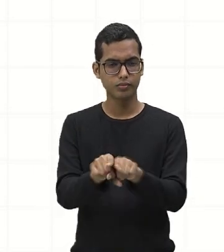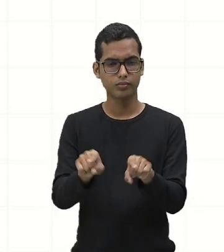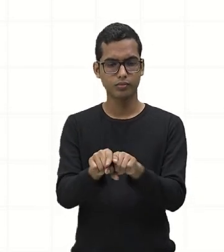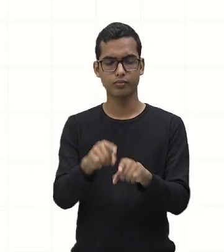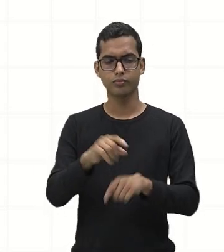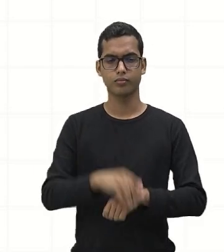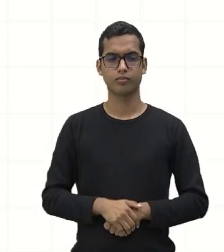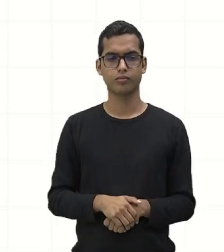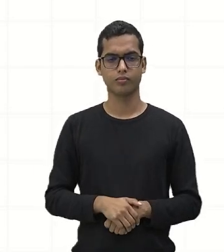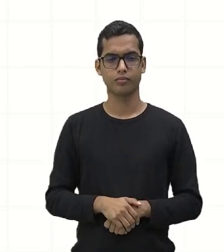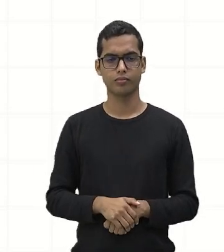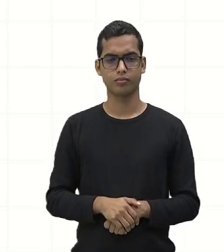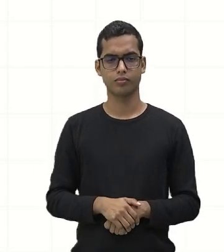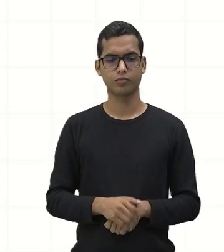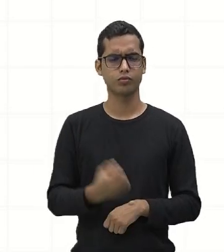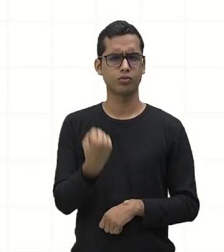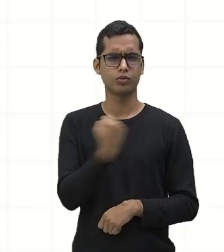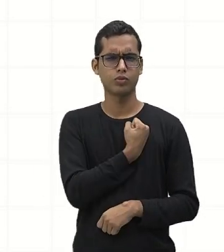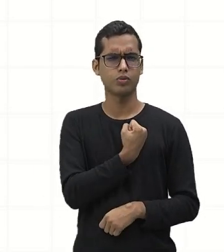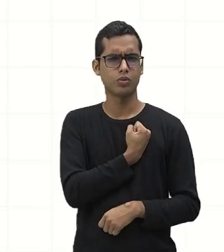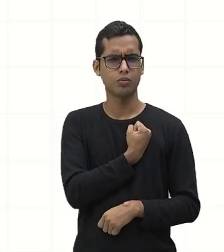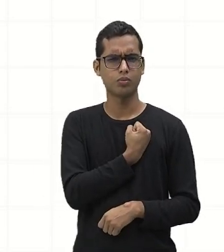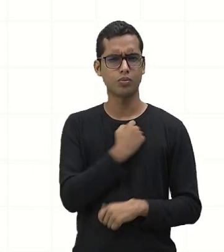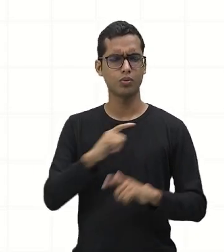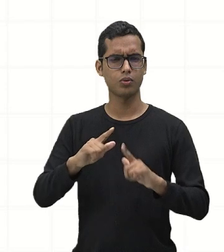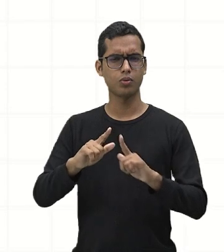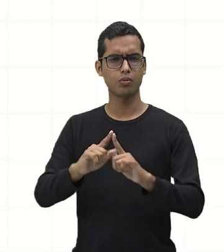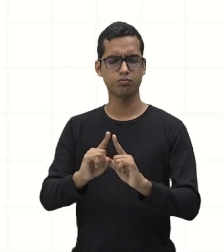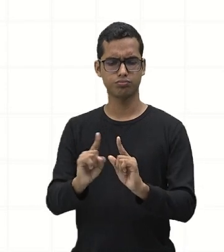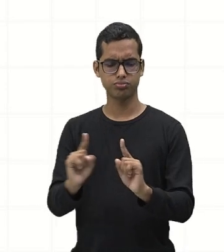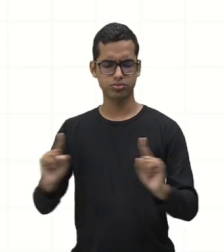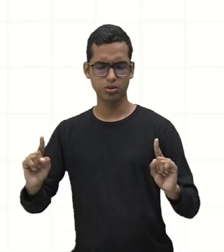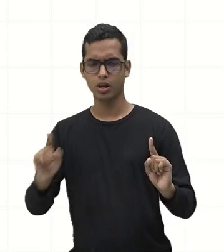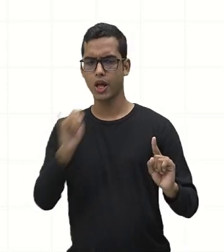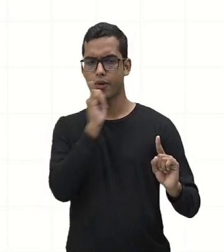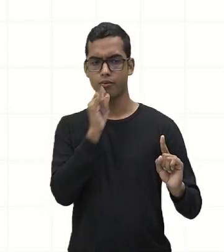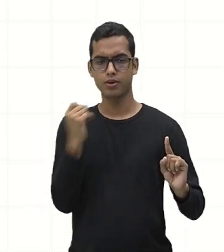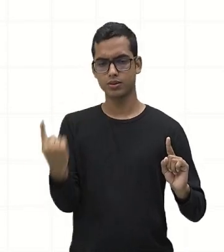se nós pegarmos, professor, um número muito grande,